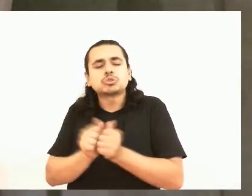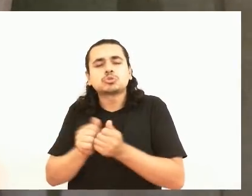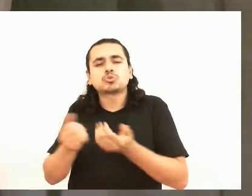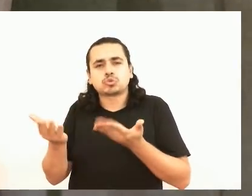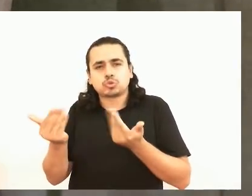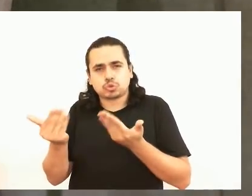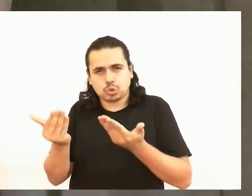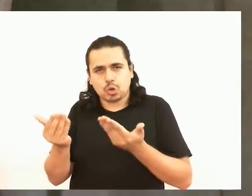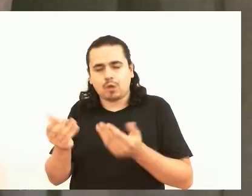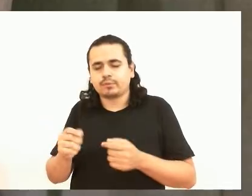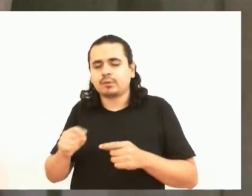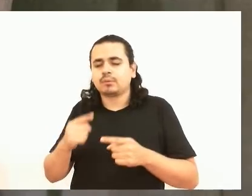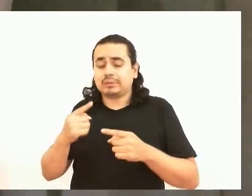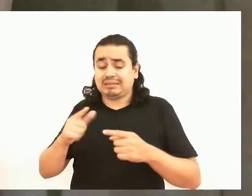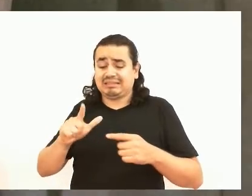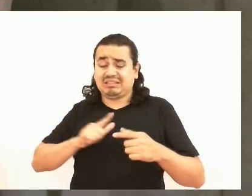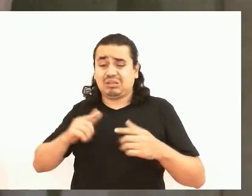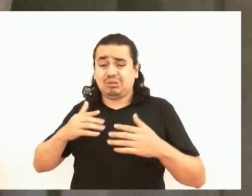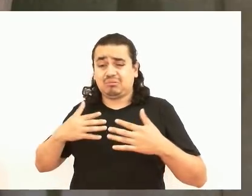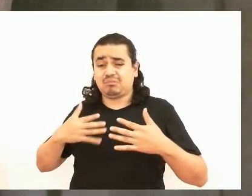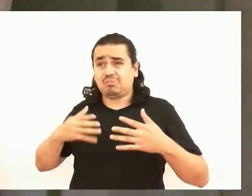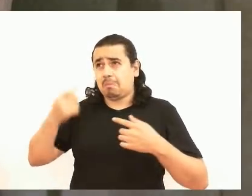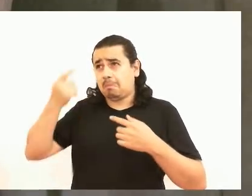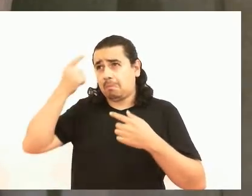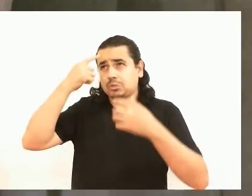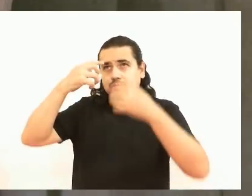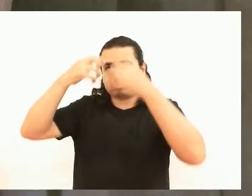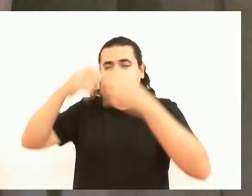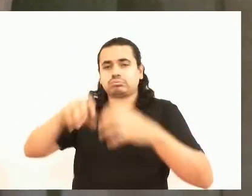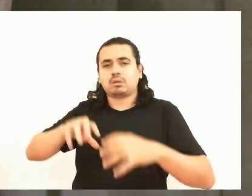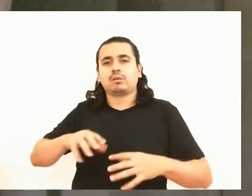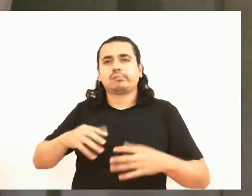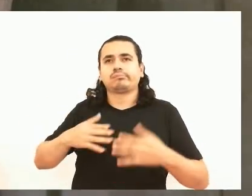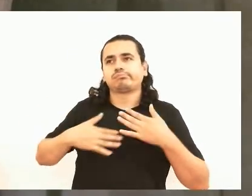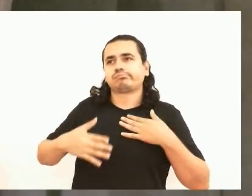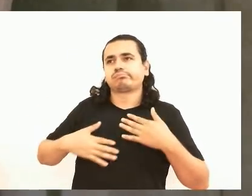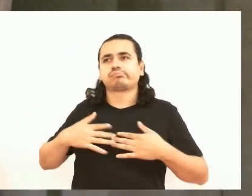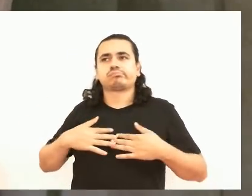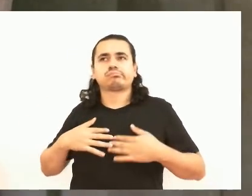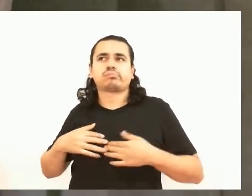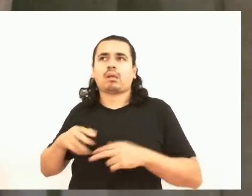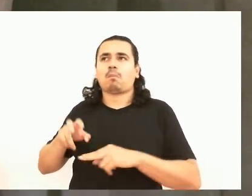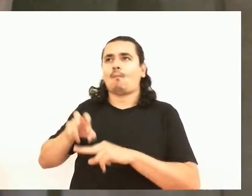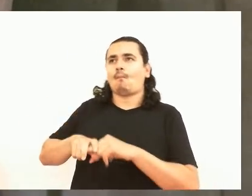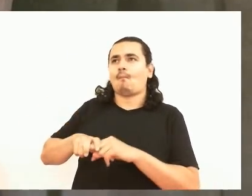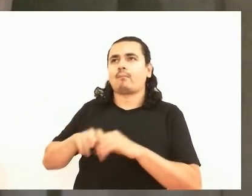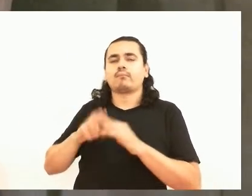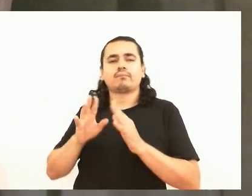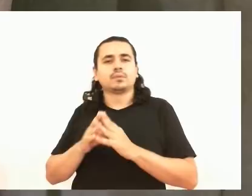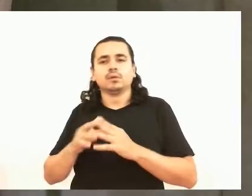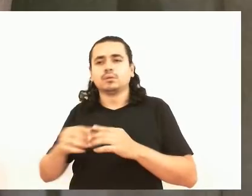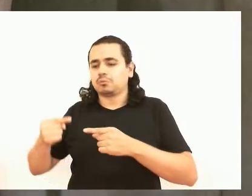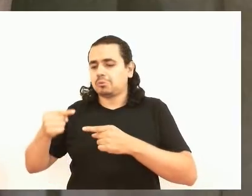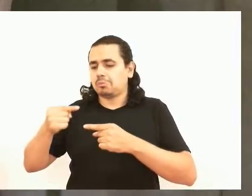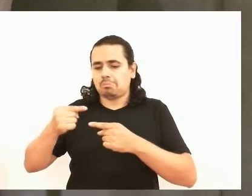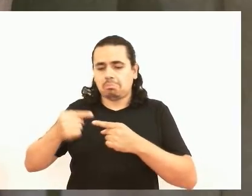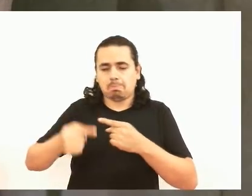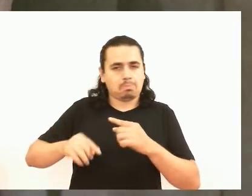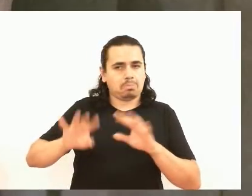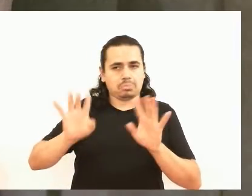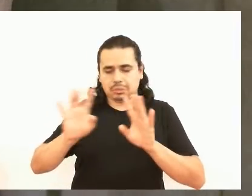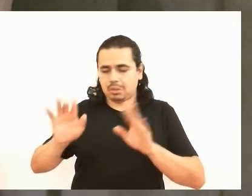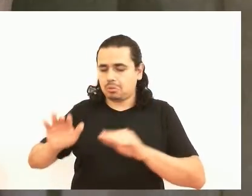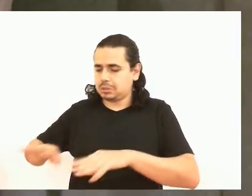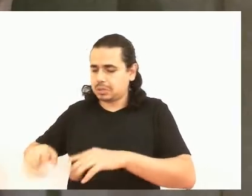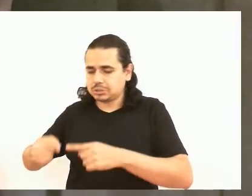que têm o corpo tão fechado até pelas mudanças repentinas corporais e que não se encaixa nem com as crianças e